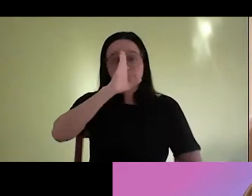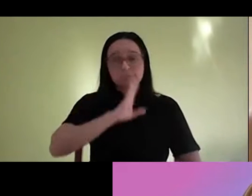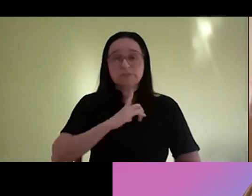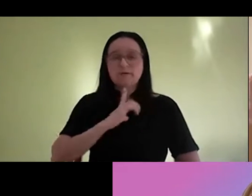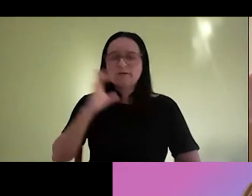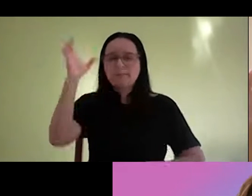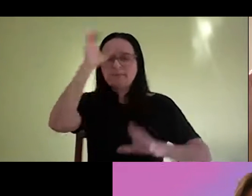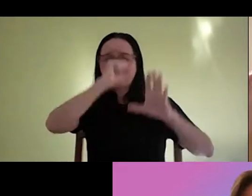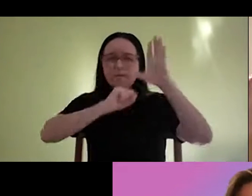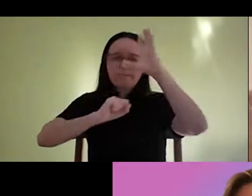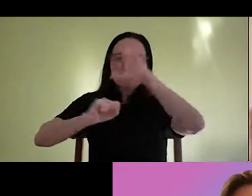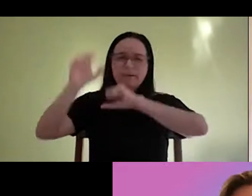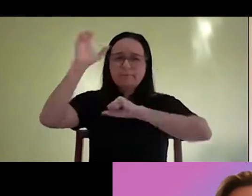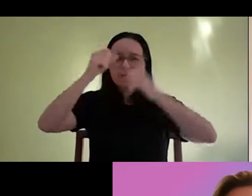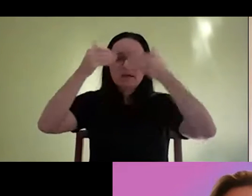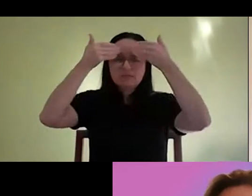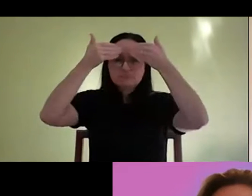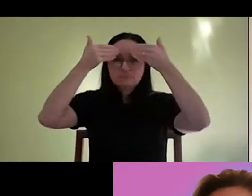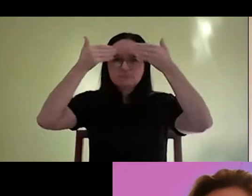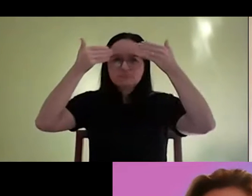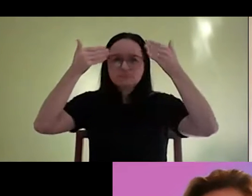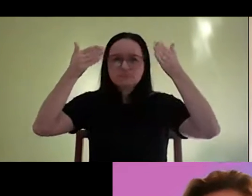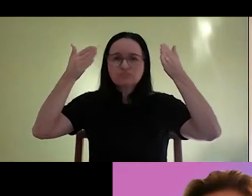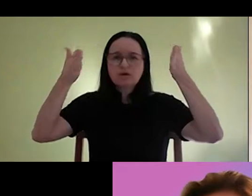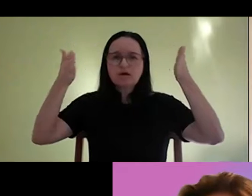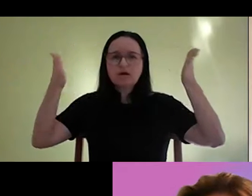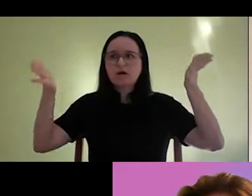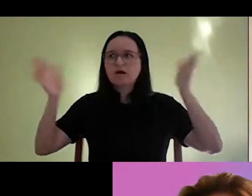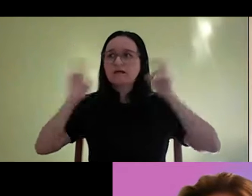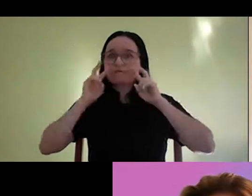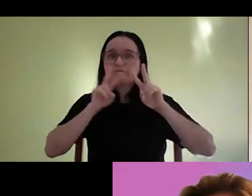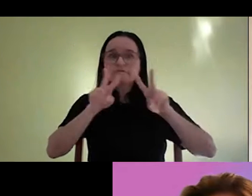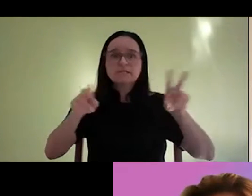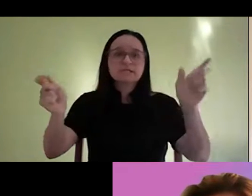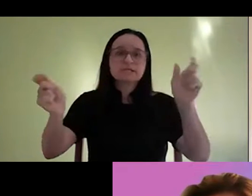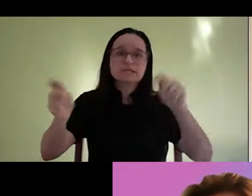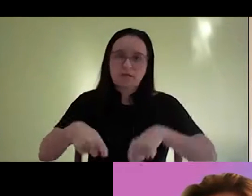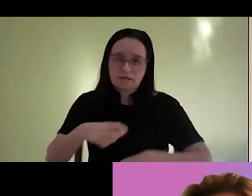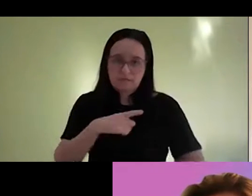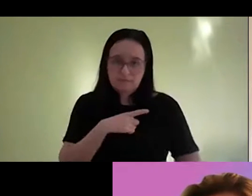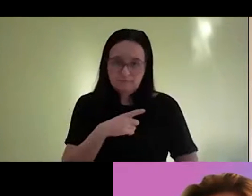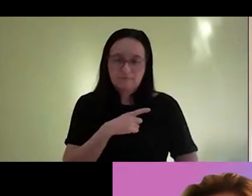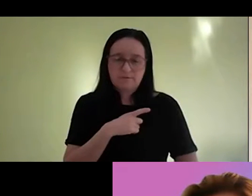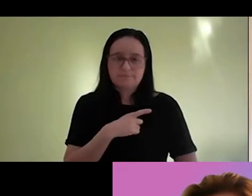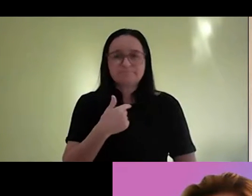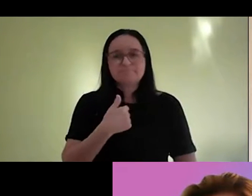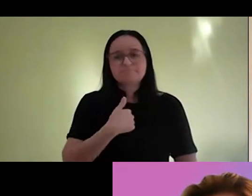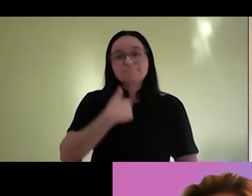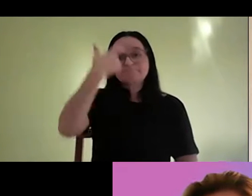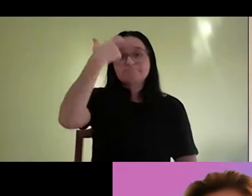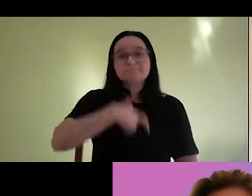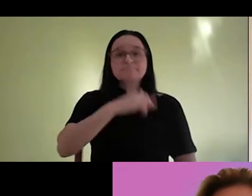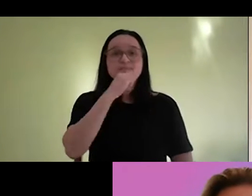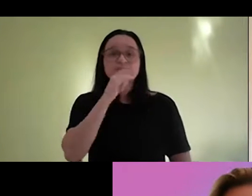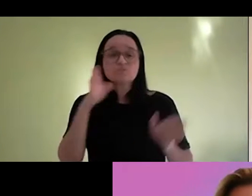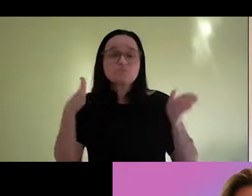abrindo a cabeça e vendo possibilidades que, às vezes, a gente não enxerga. No meu caso, eu estava muito na linha